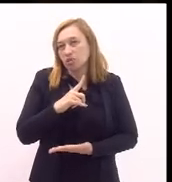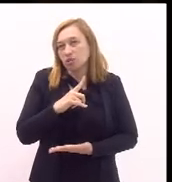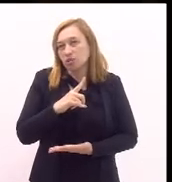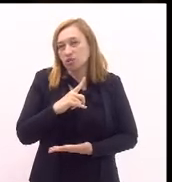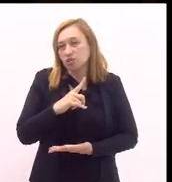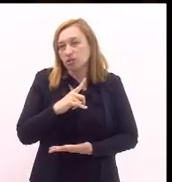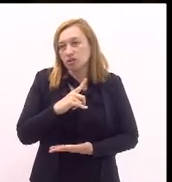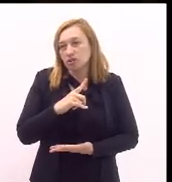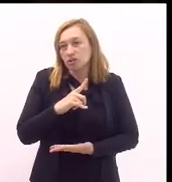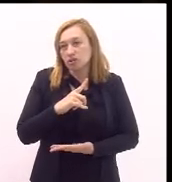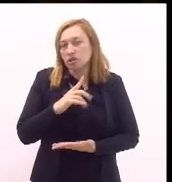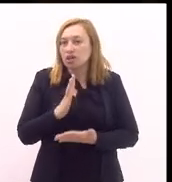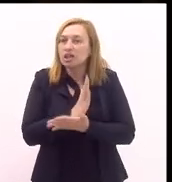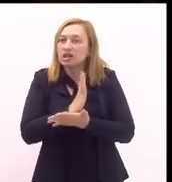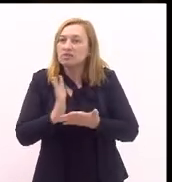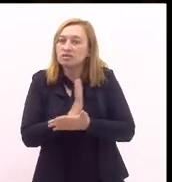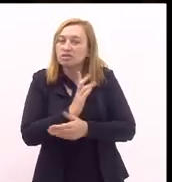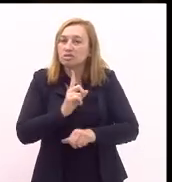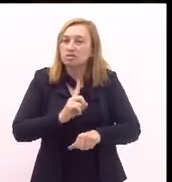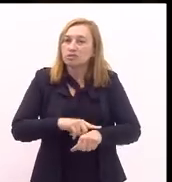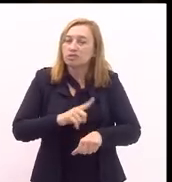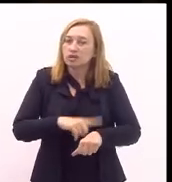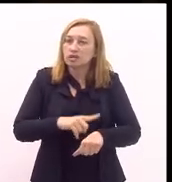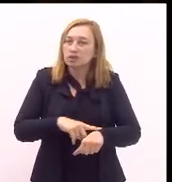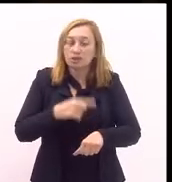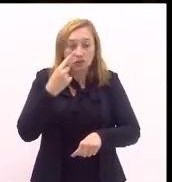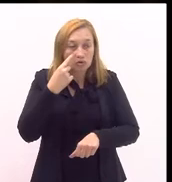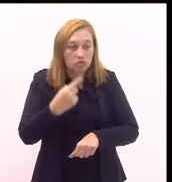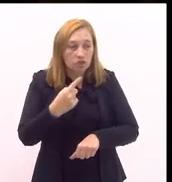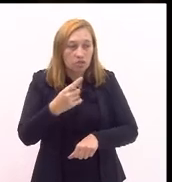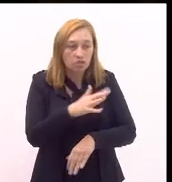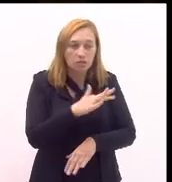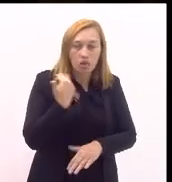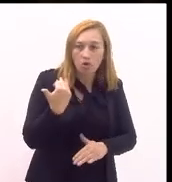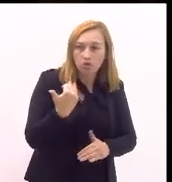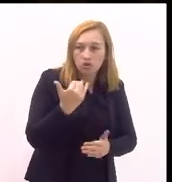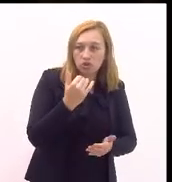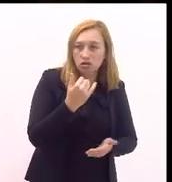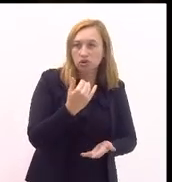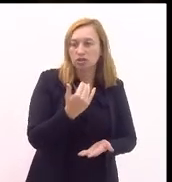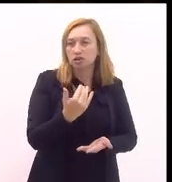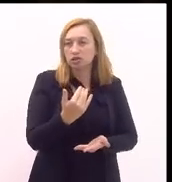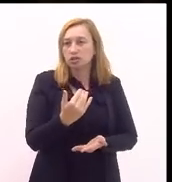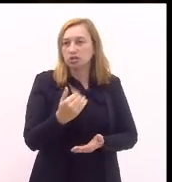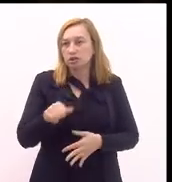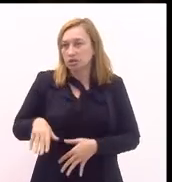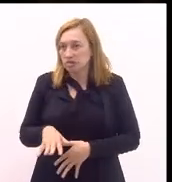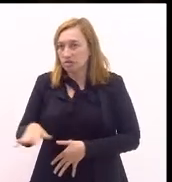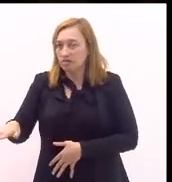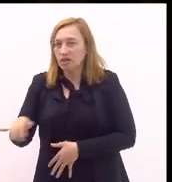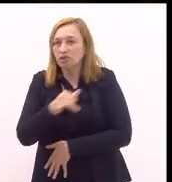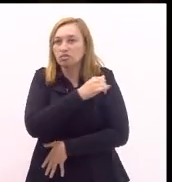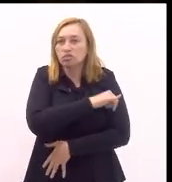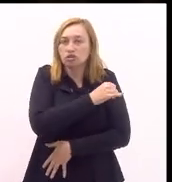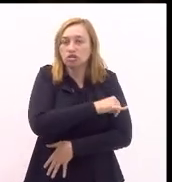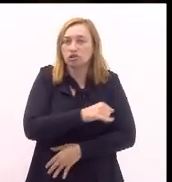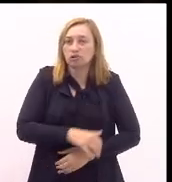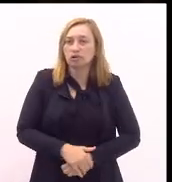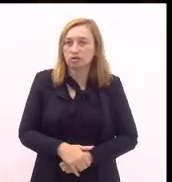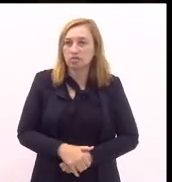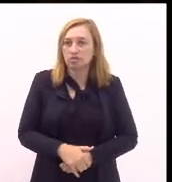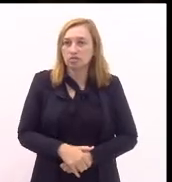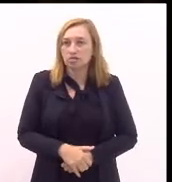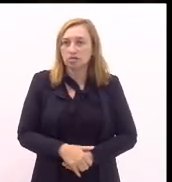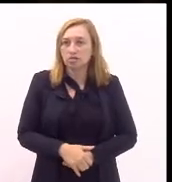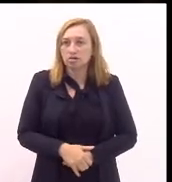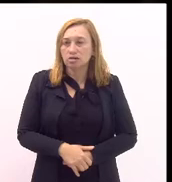coloco em xeque quando muitas vezes eu tenho que caminhar para o corpos e chacina em chacina nas favelas do Rio de Janeiro